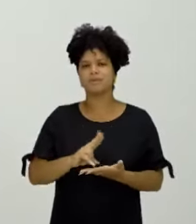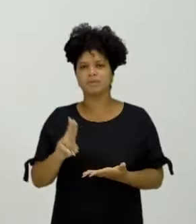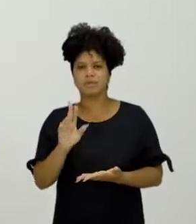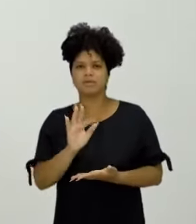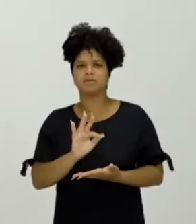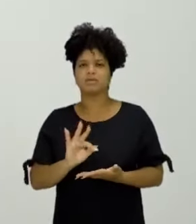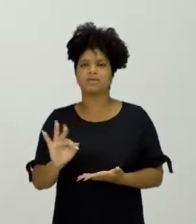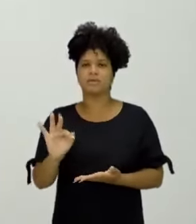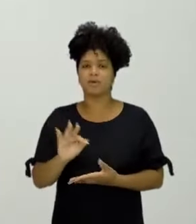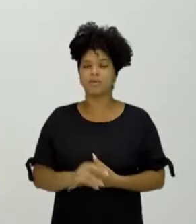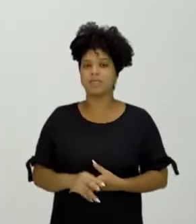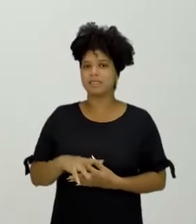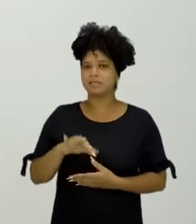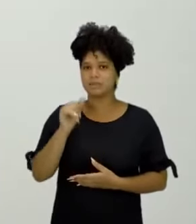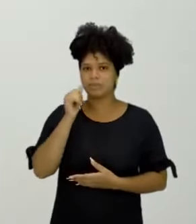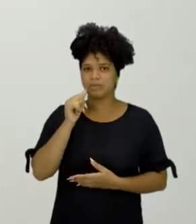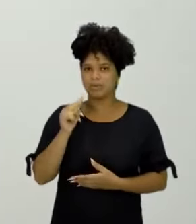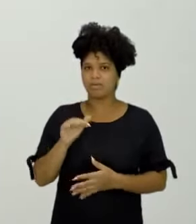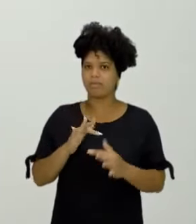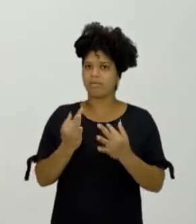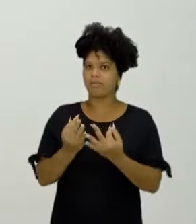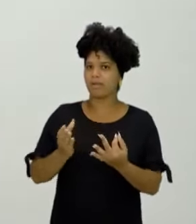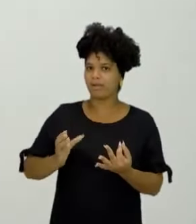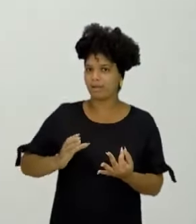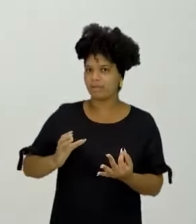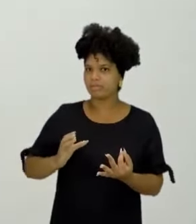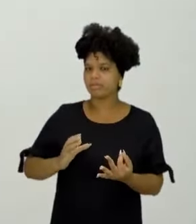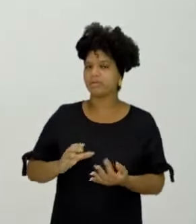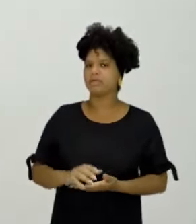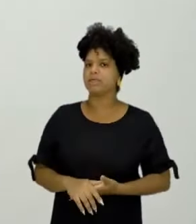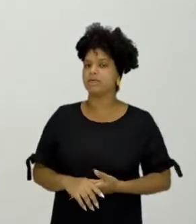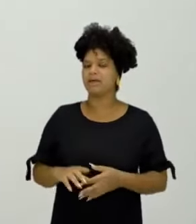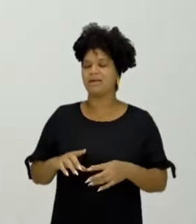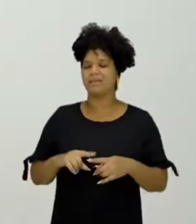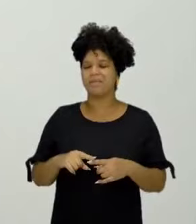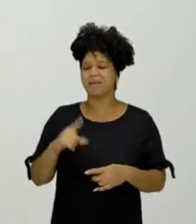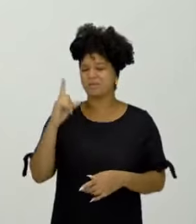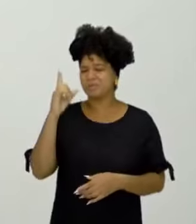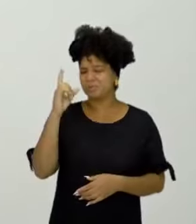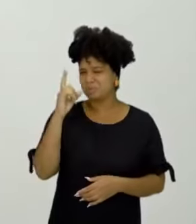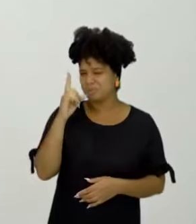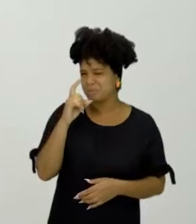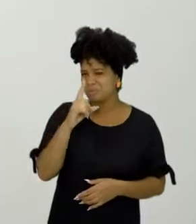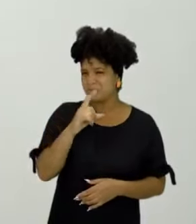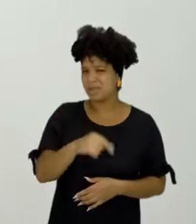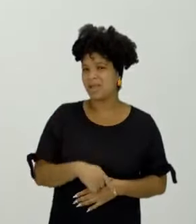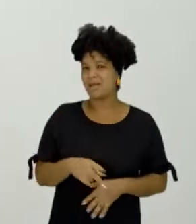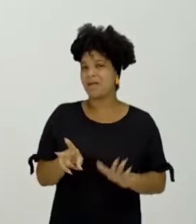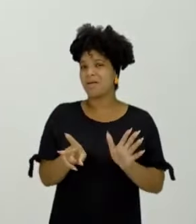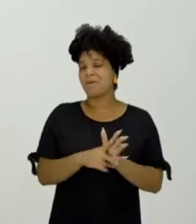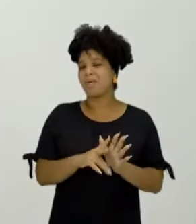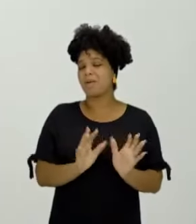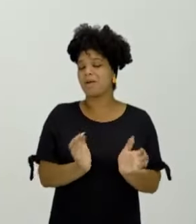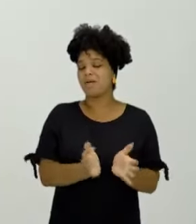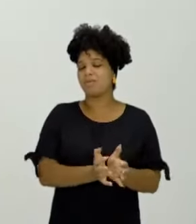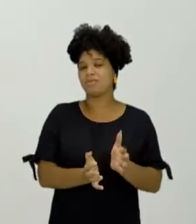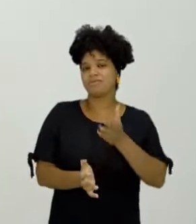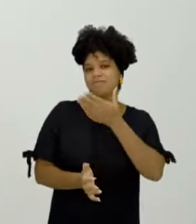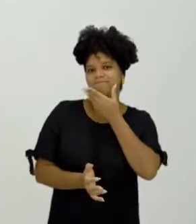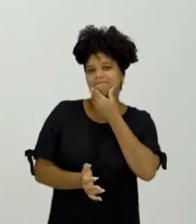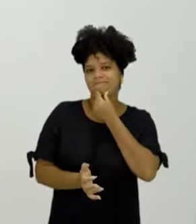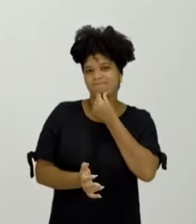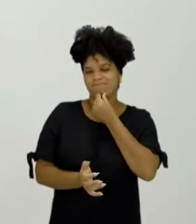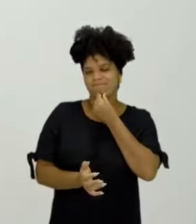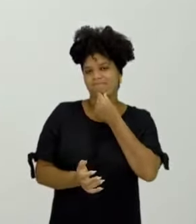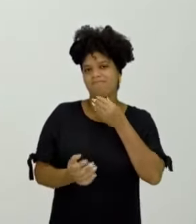abastadas, ainda era um campo muito, muito masculino, né? Então as mulheres